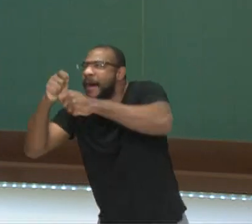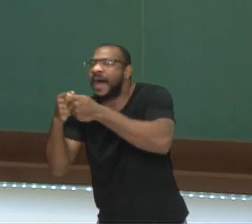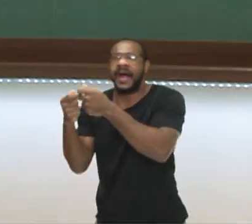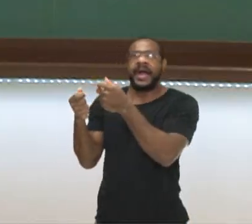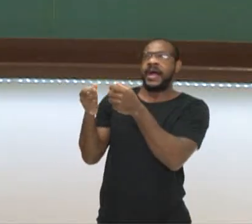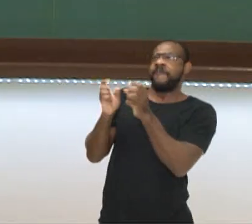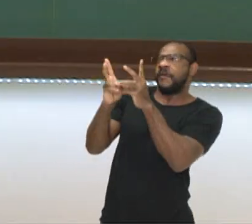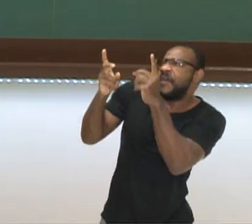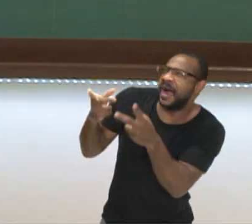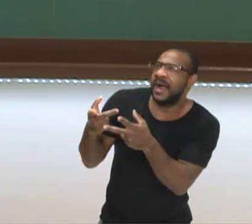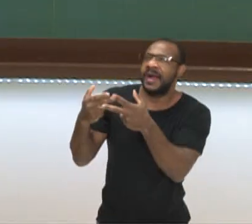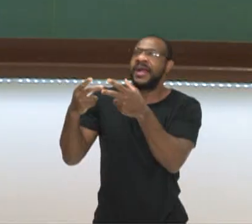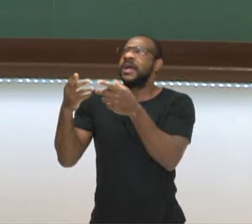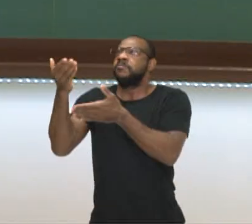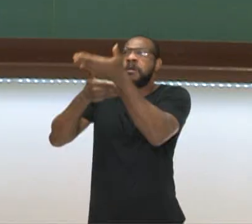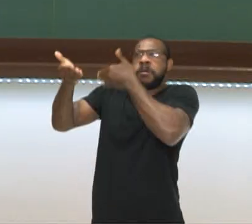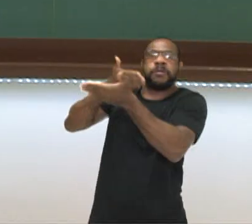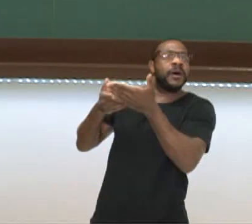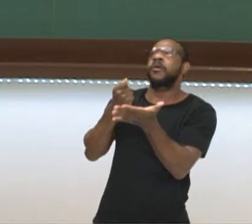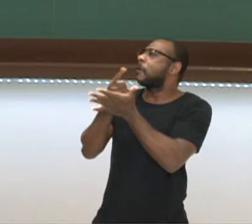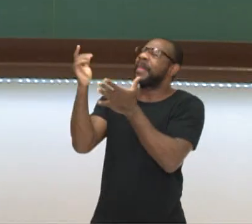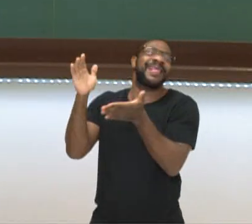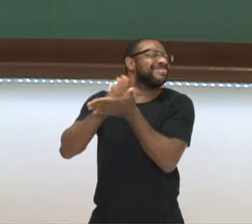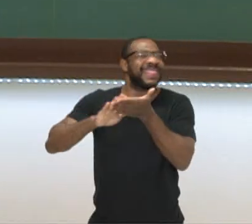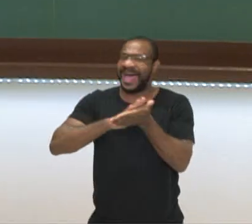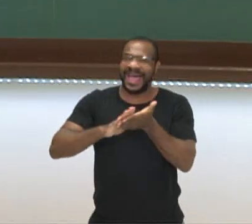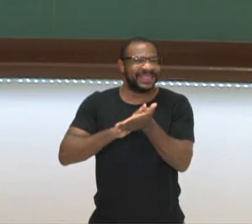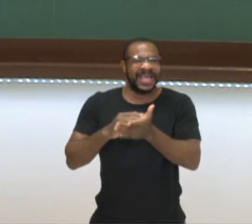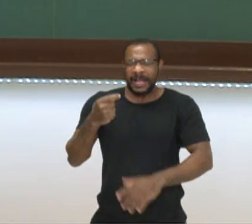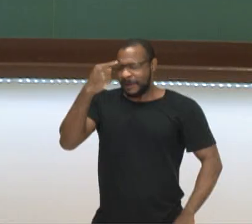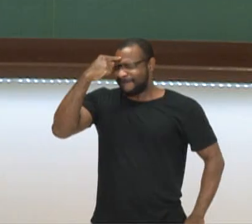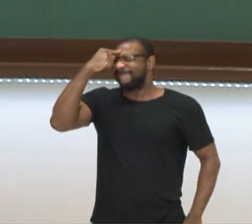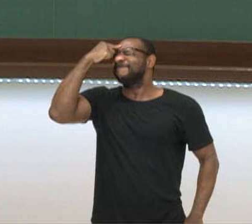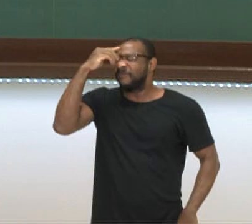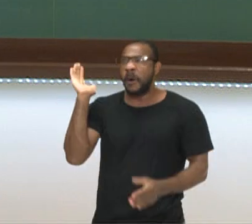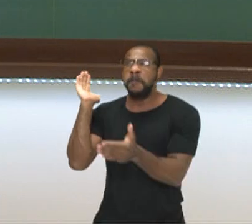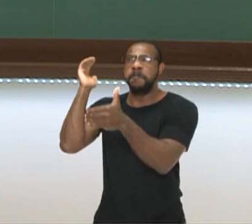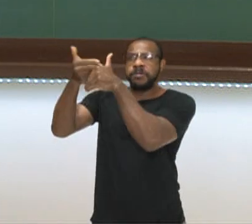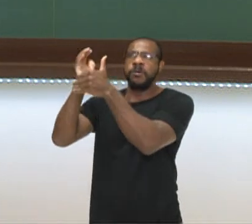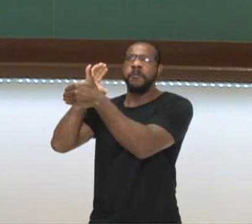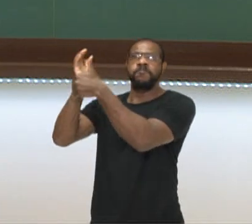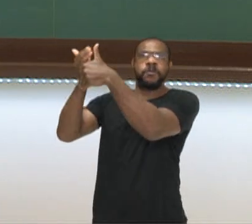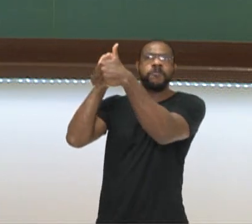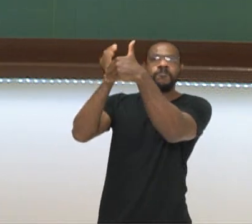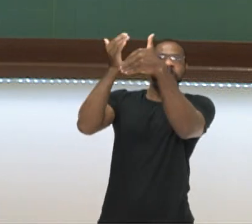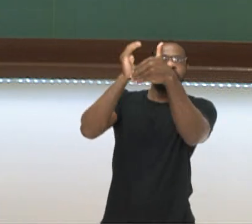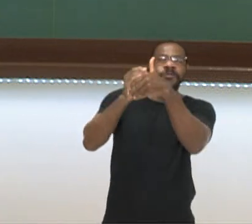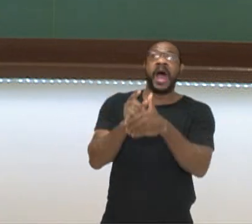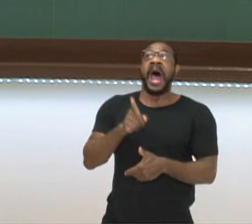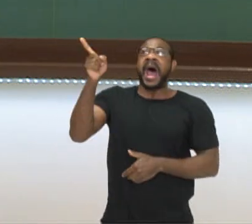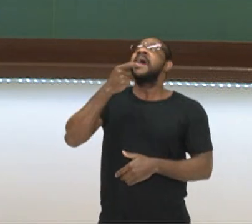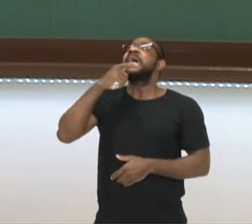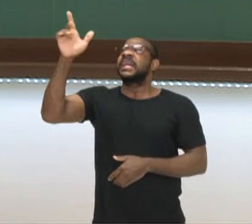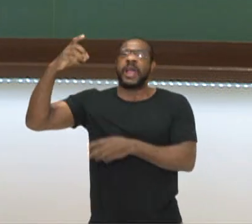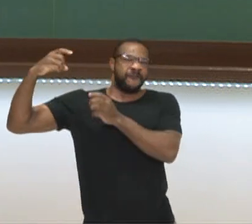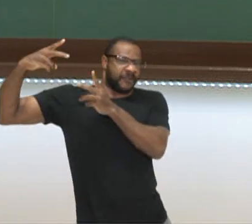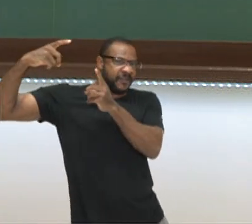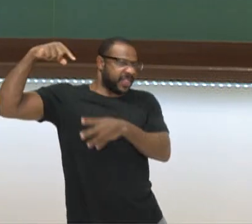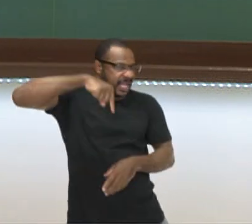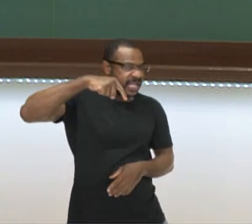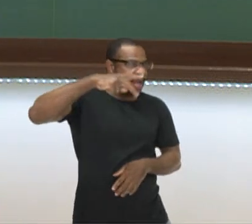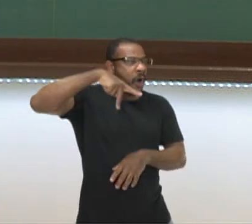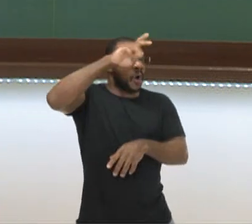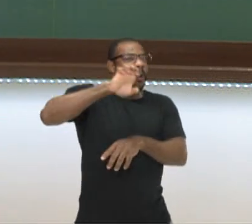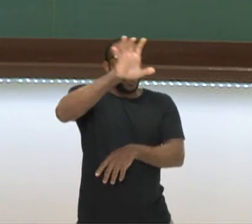não poderia mais nem comprar e nem vender mercadorias. E isso, é claro, com o objetivo do Napoleão